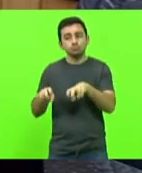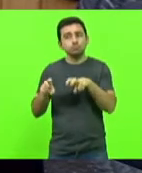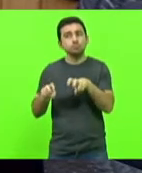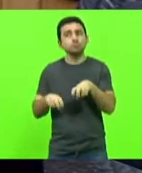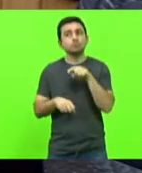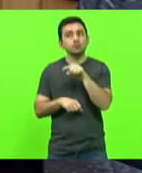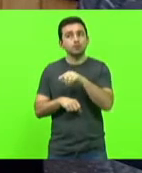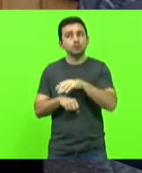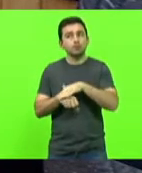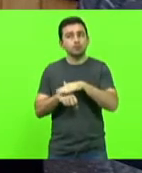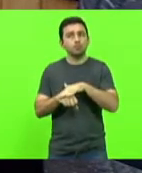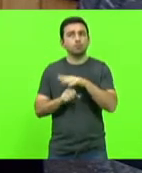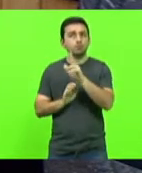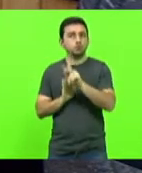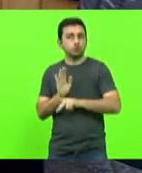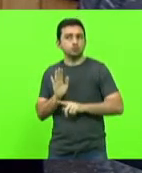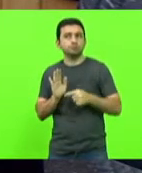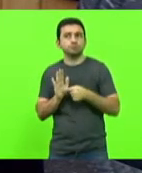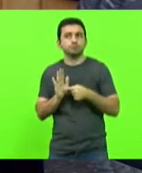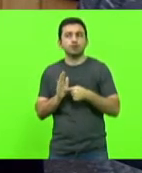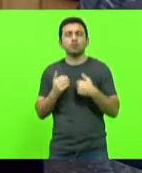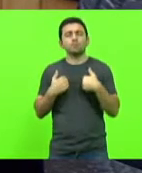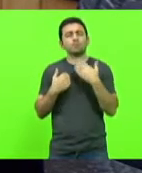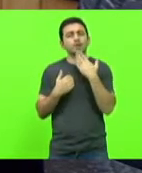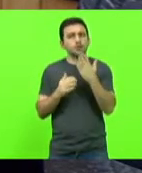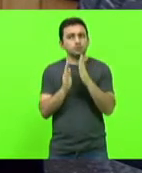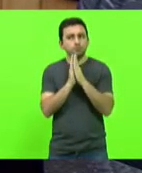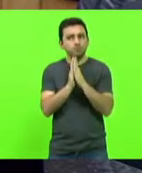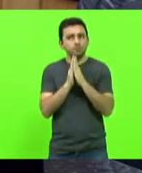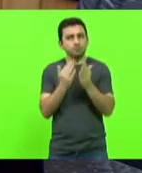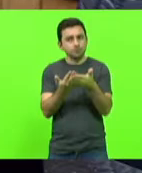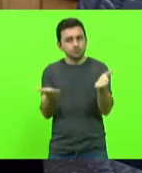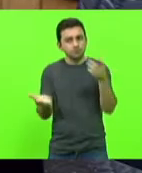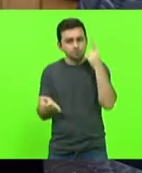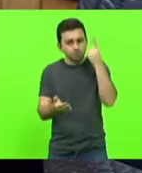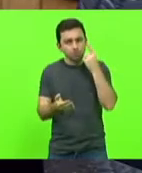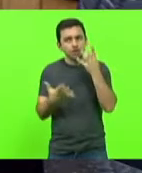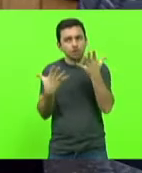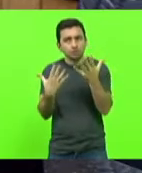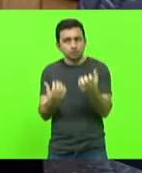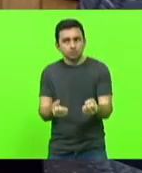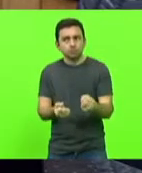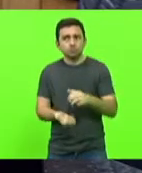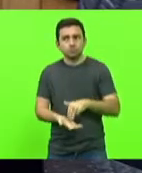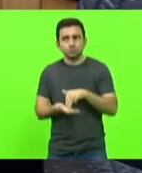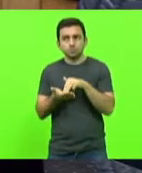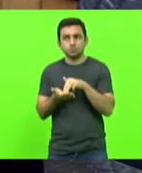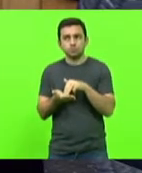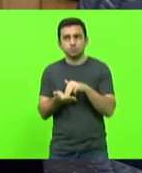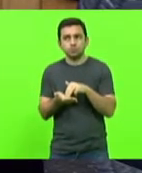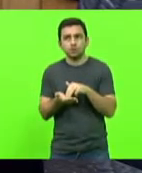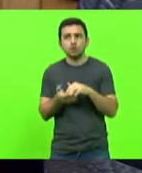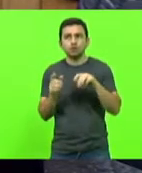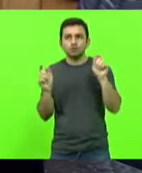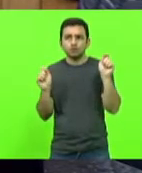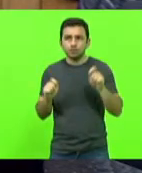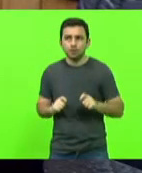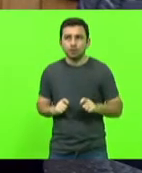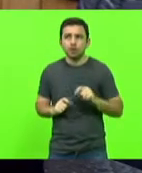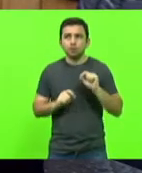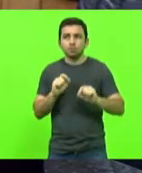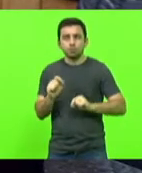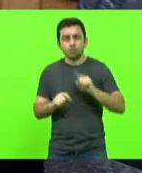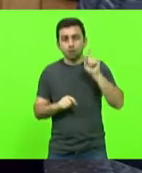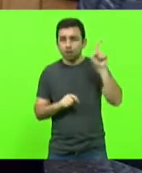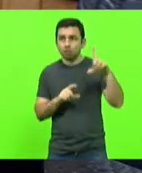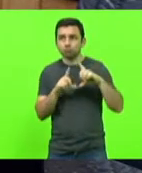está no projeto. Então, peço e conclamo aos colegas deputados para que votem favoráveis a essa moção, para que chegue, senhor presidente, ao Congresso